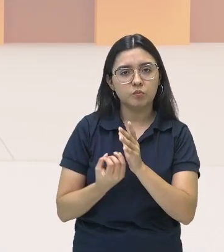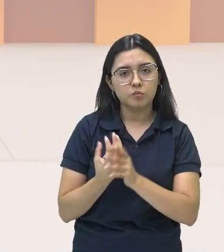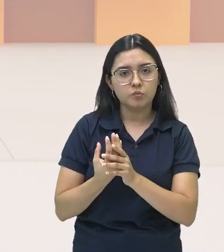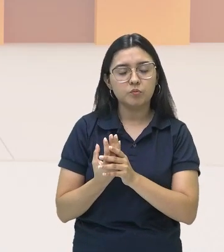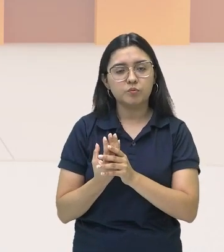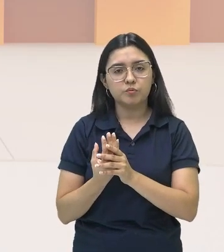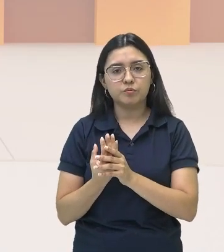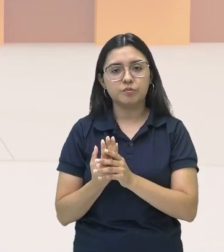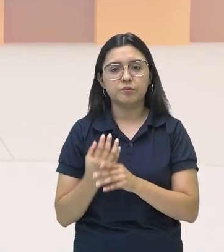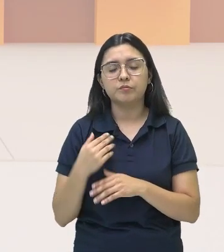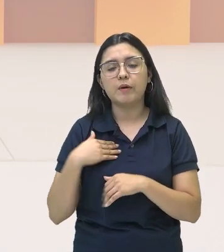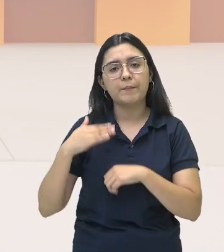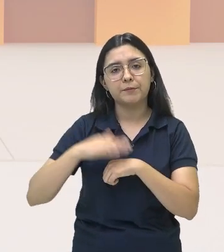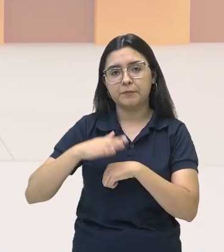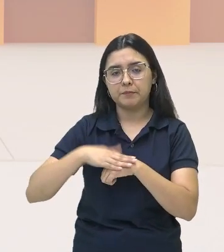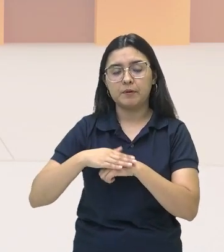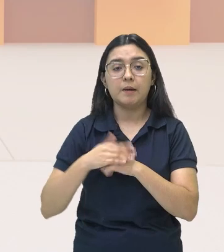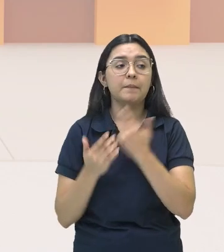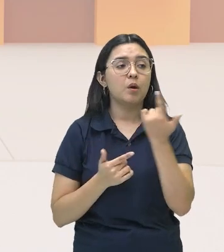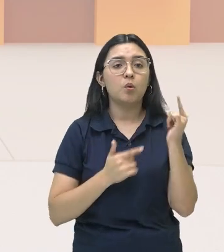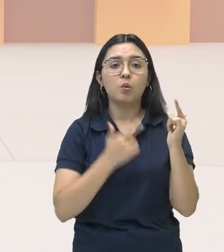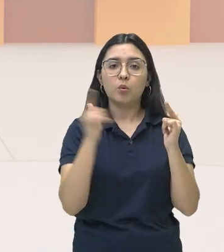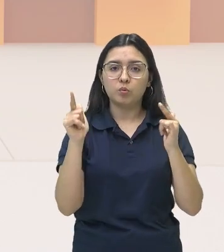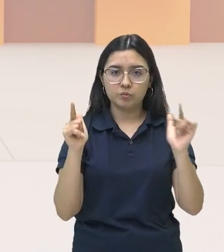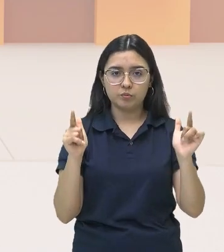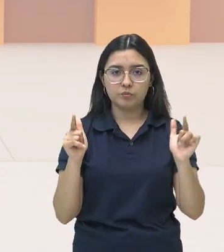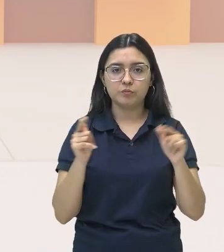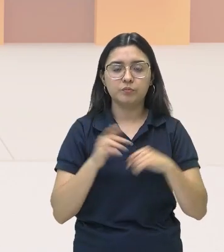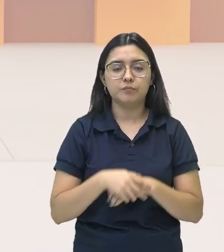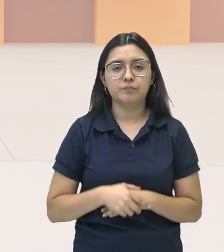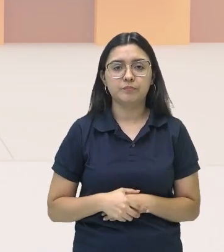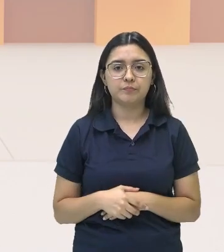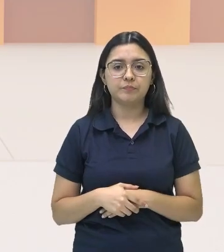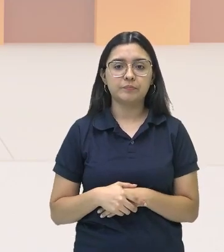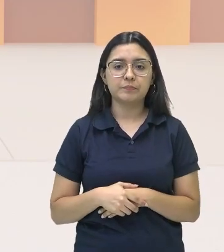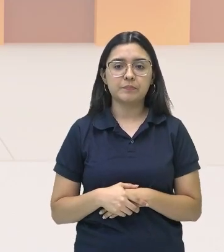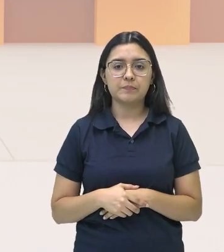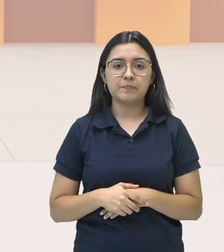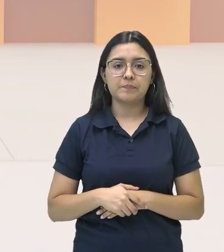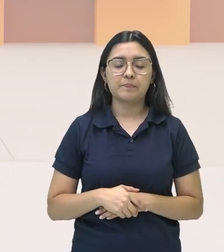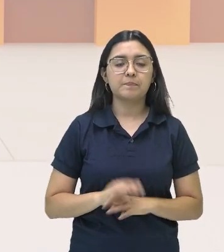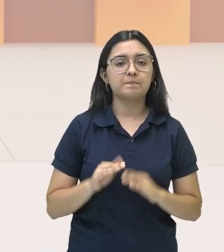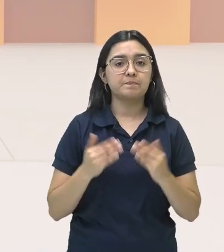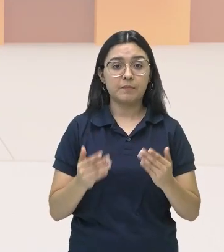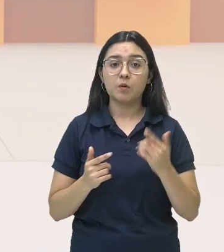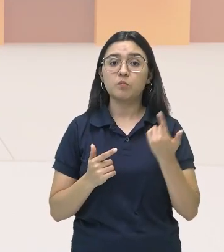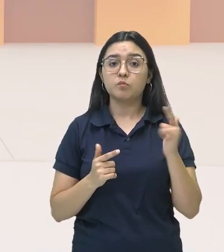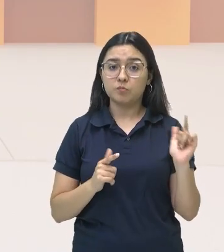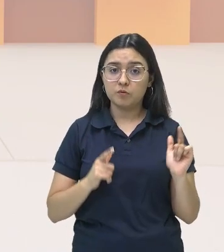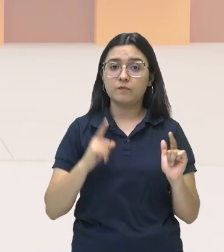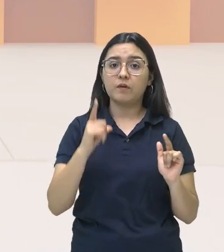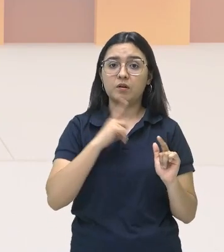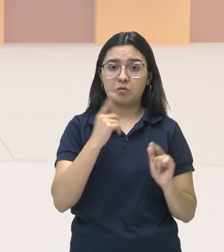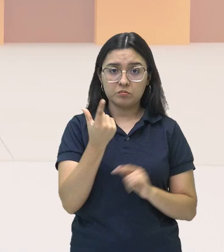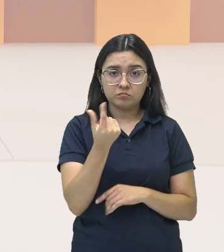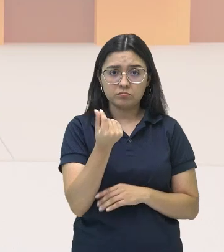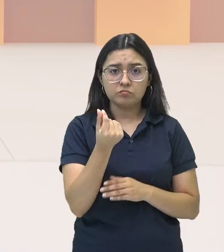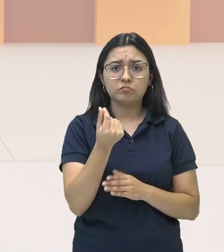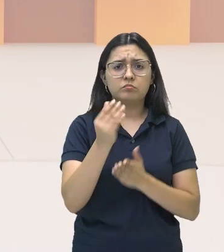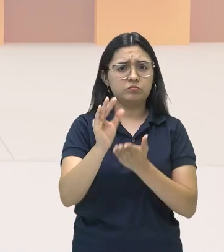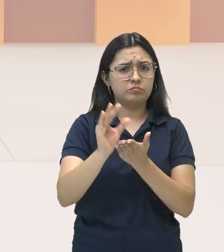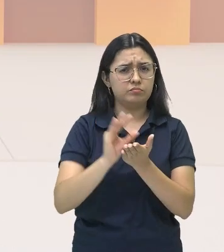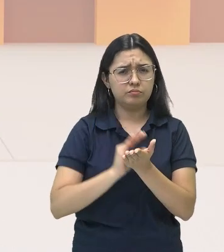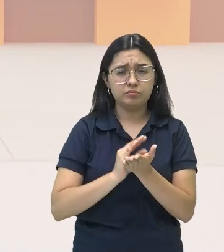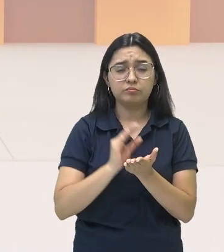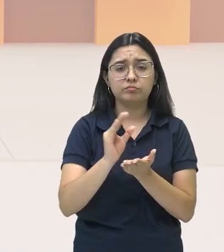fim, não é mais para ele, é para outros, né, para terceiros, que sim, esses vão lucrar bastante,